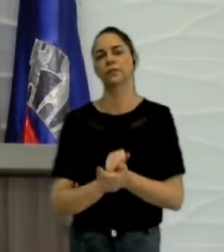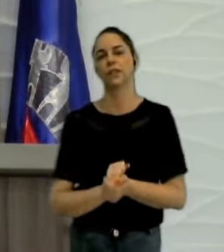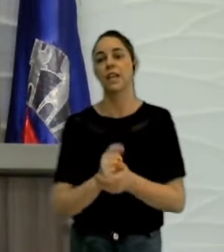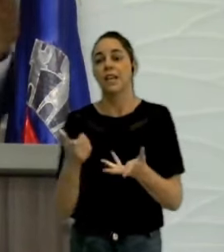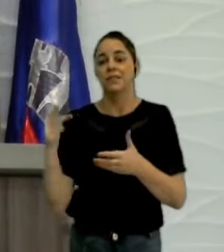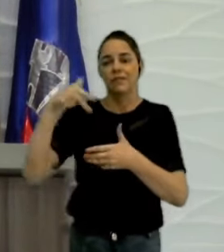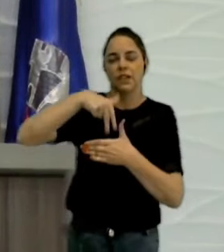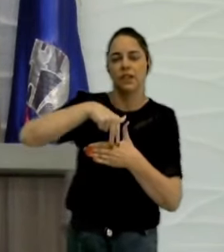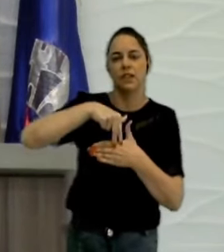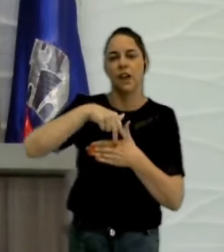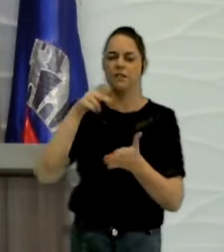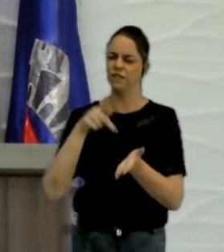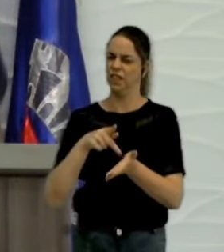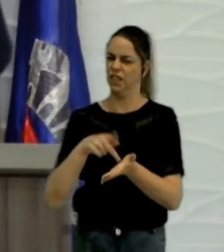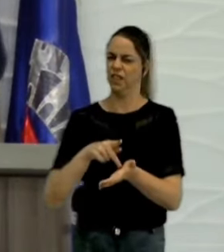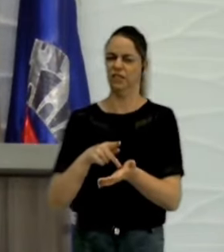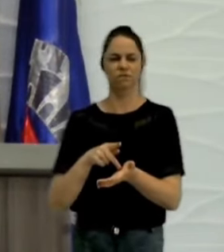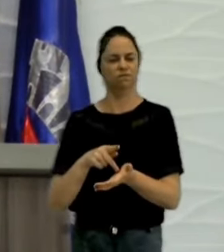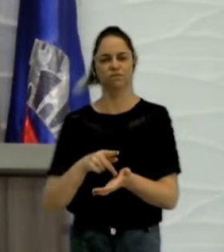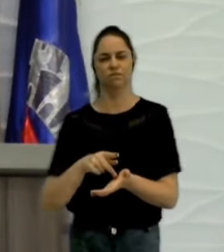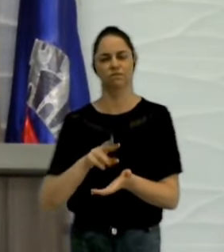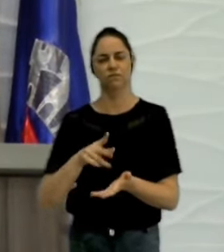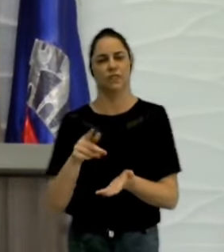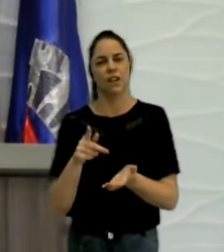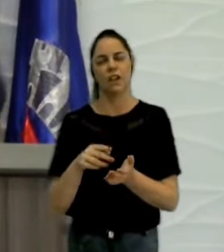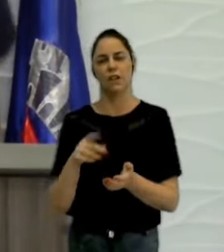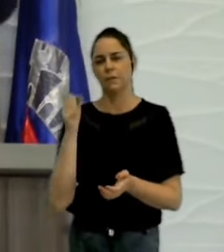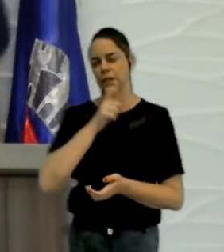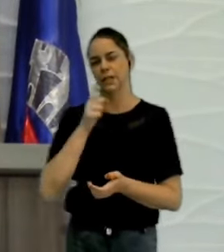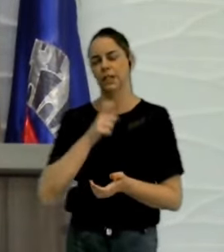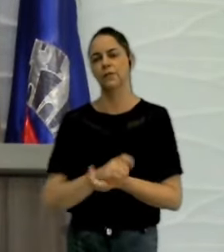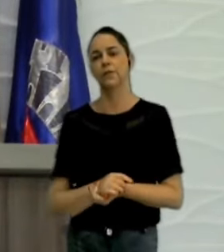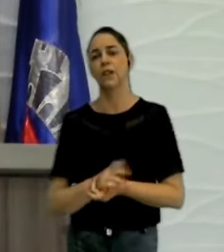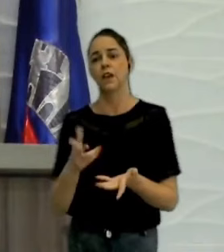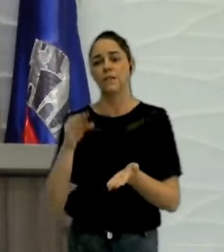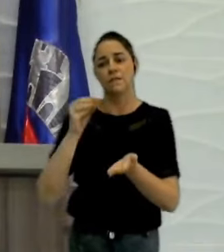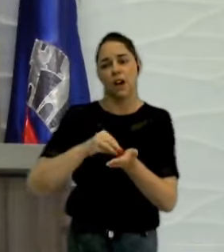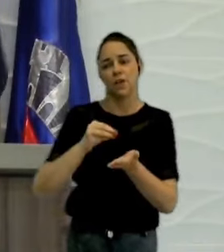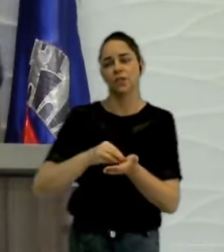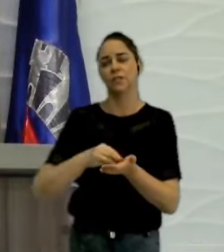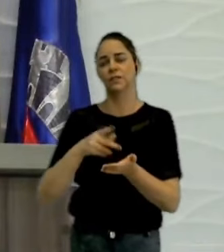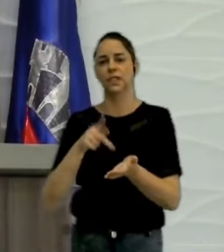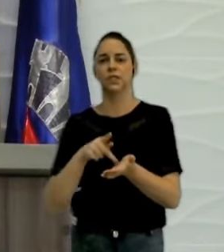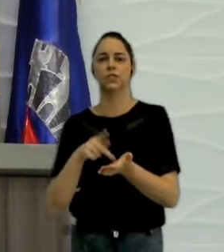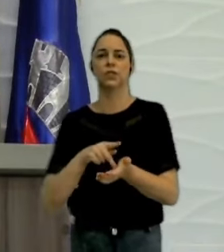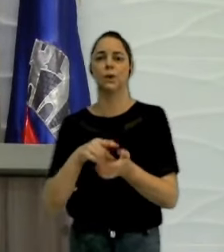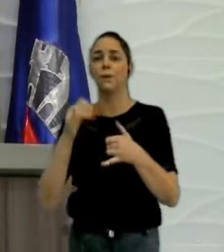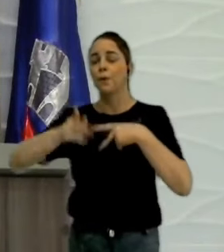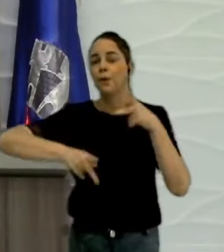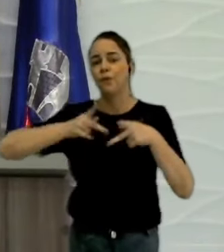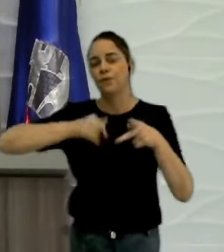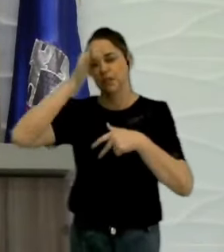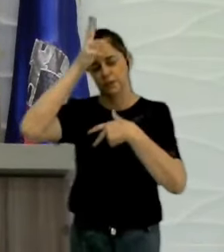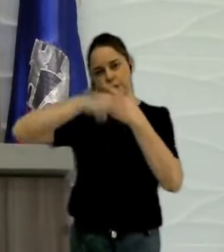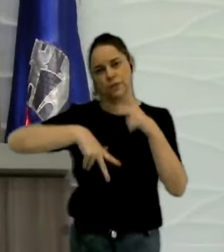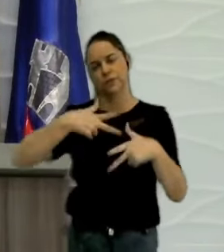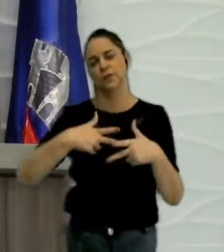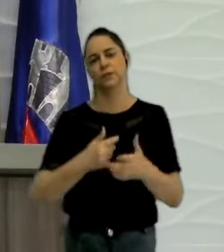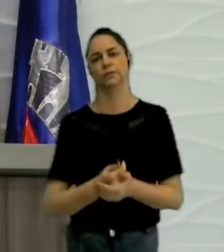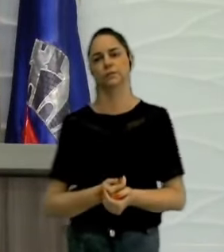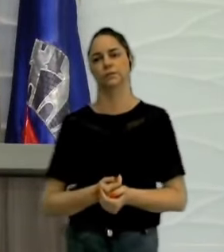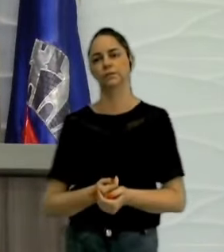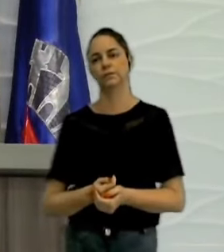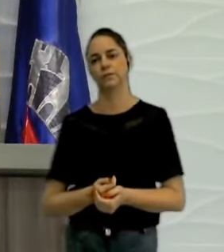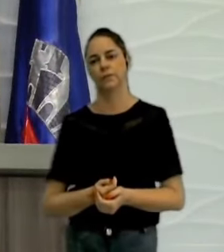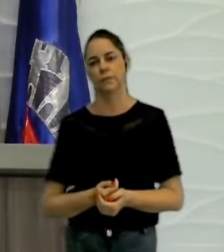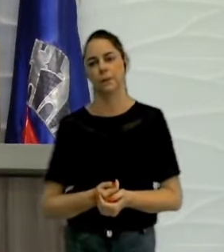tribuna com a verdade. Ele sempre só procura faltar com a verdade para o povo de São Bento do Una. E